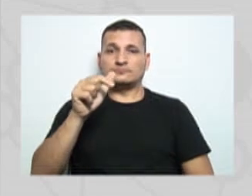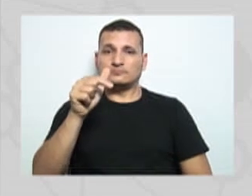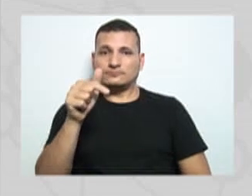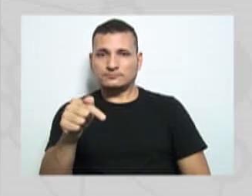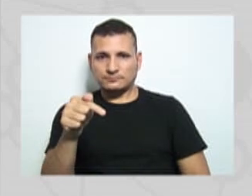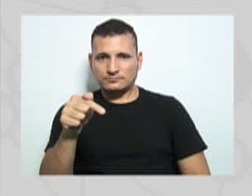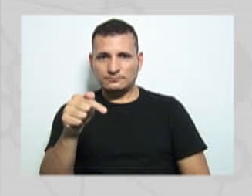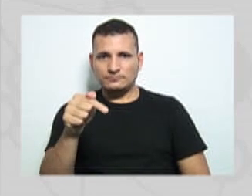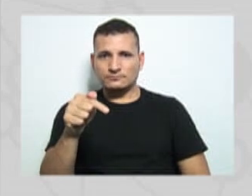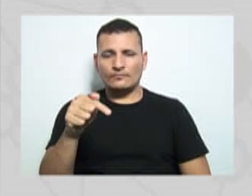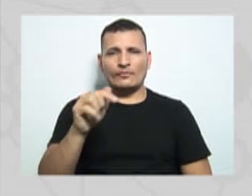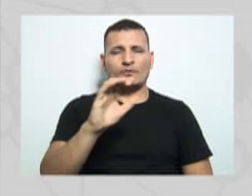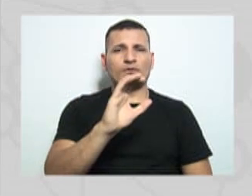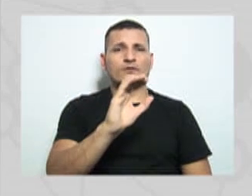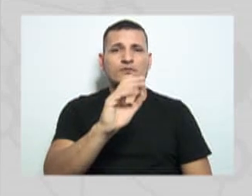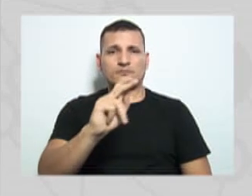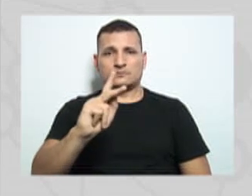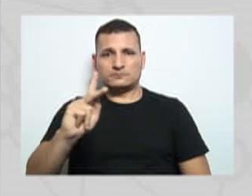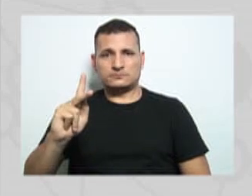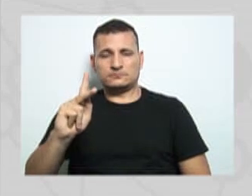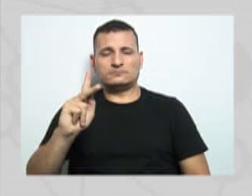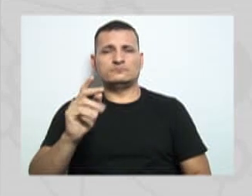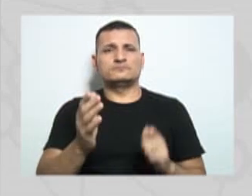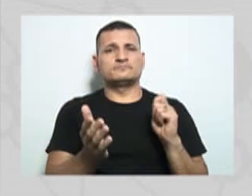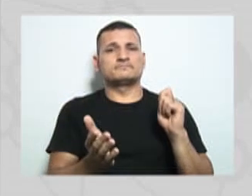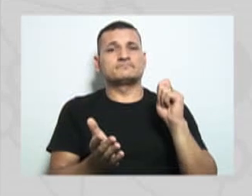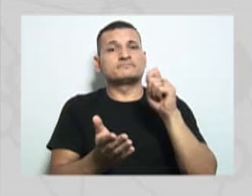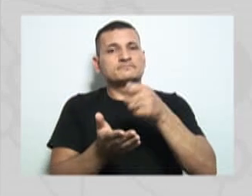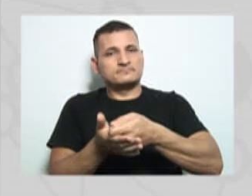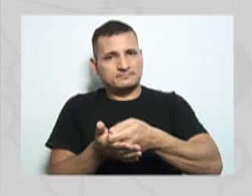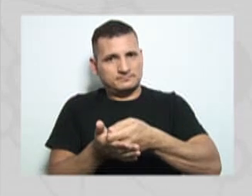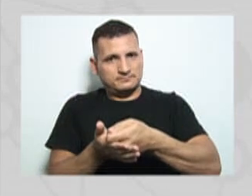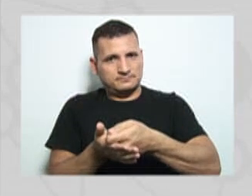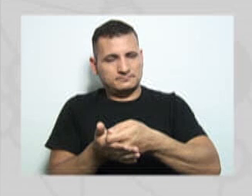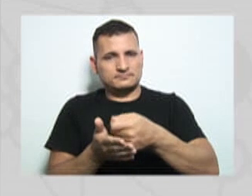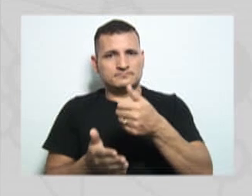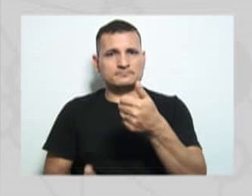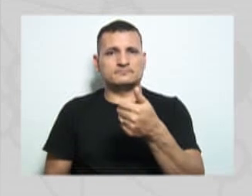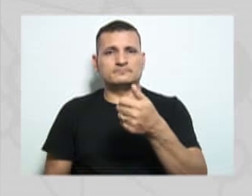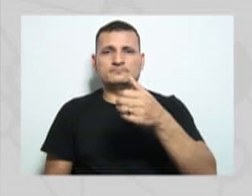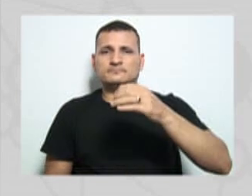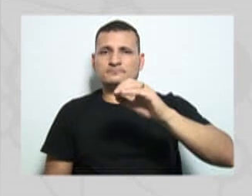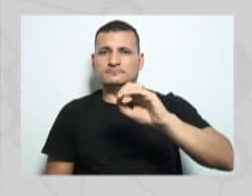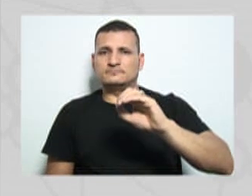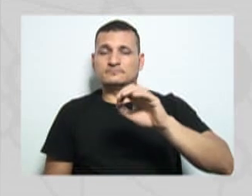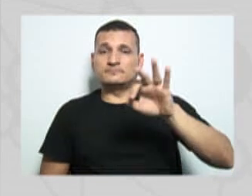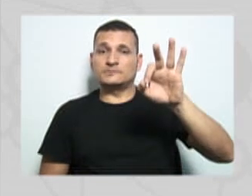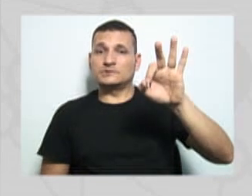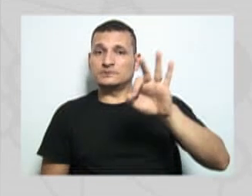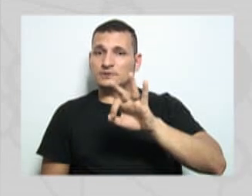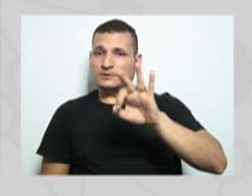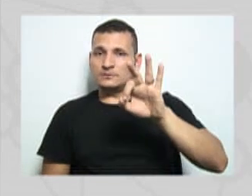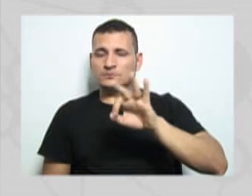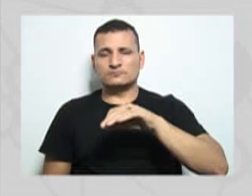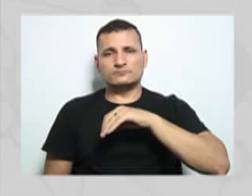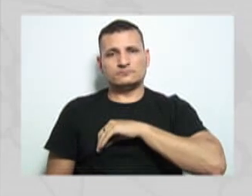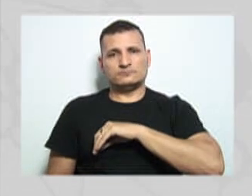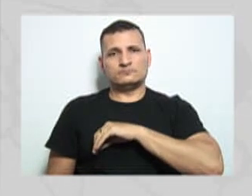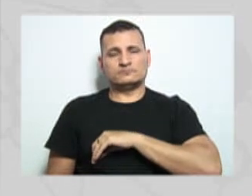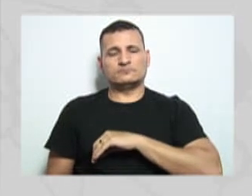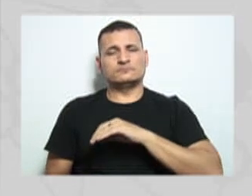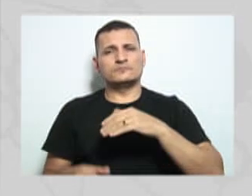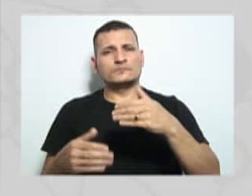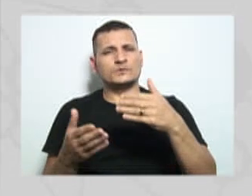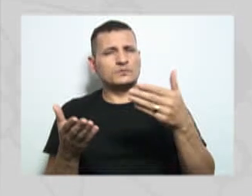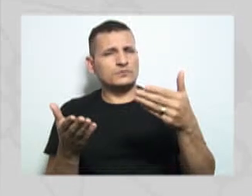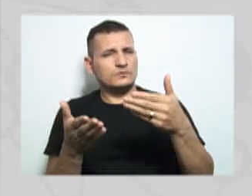a cooperativa pagará 10% do maior salário mínimo vigente, ou seja, hoje nosso salário mínimo